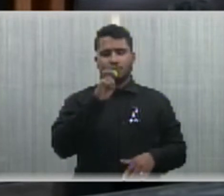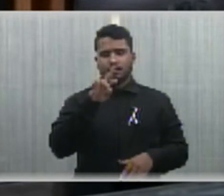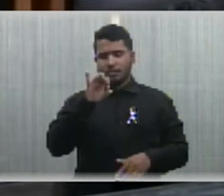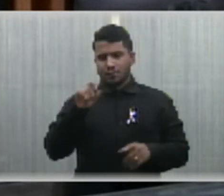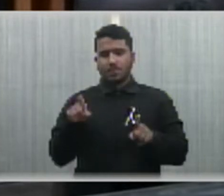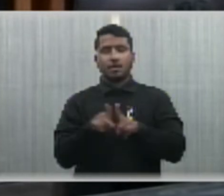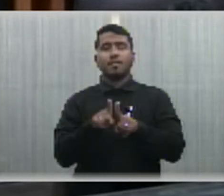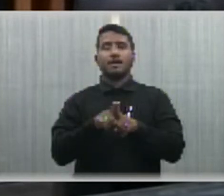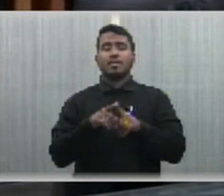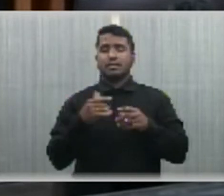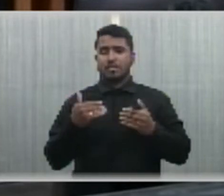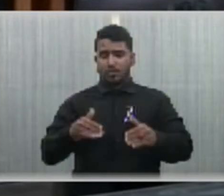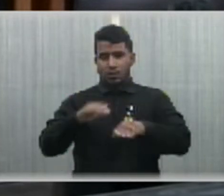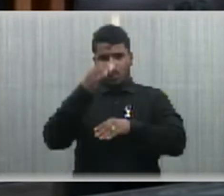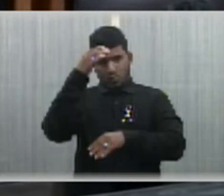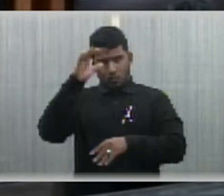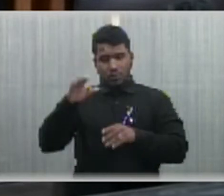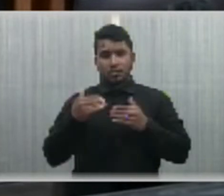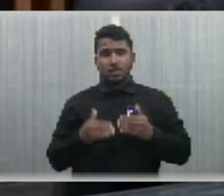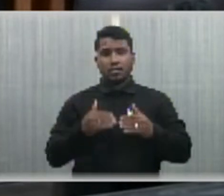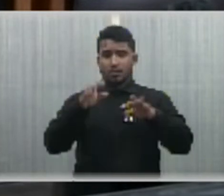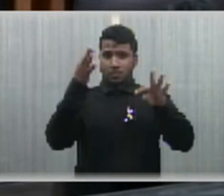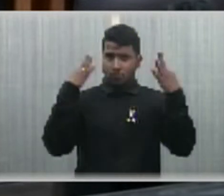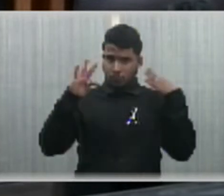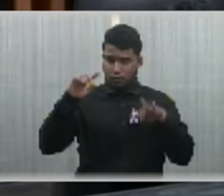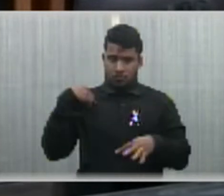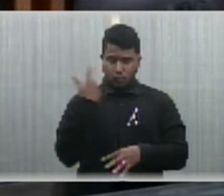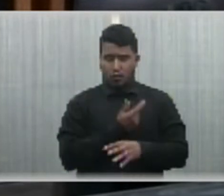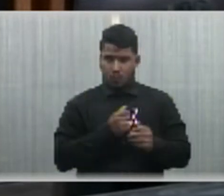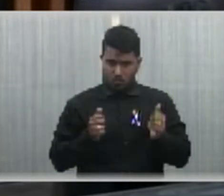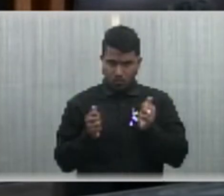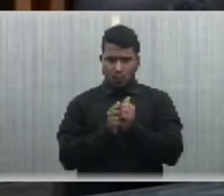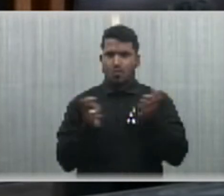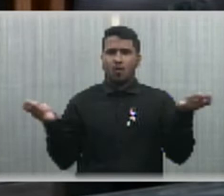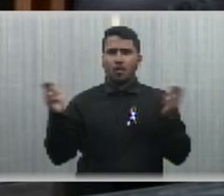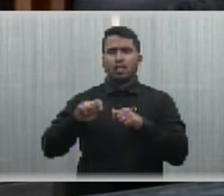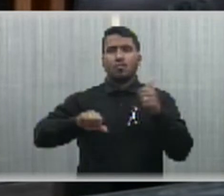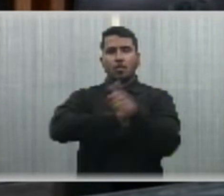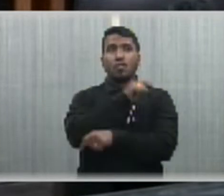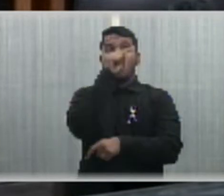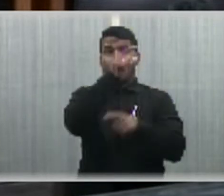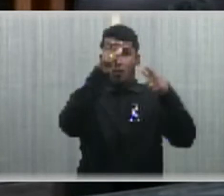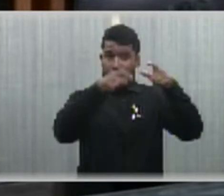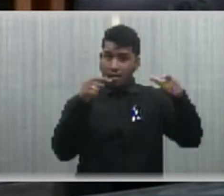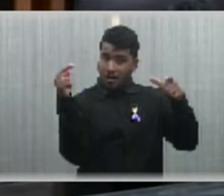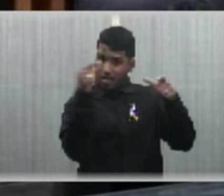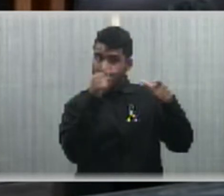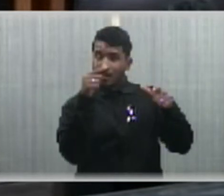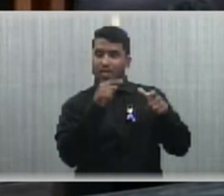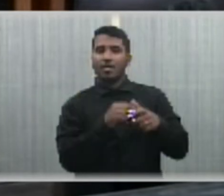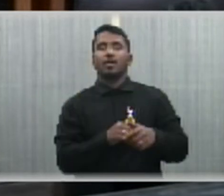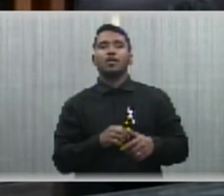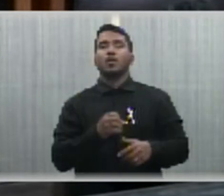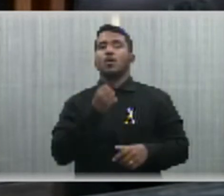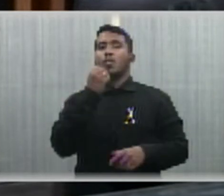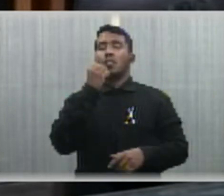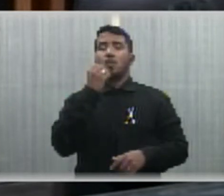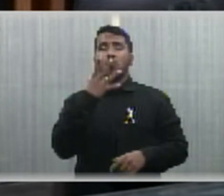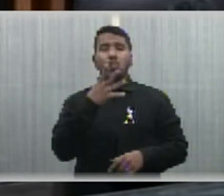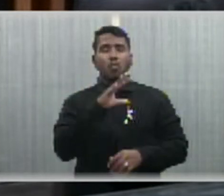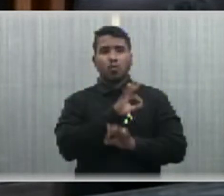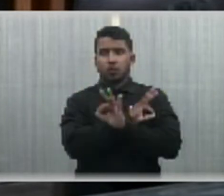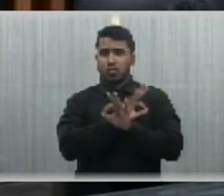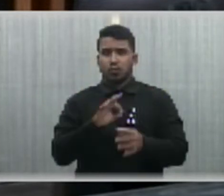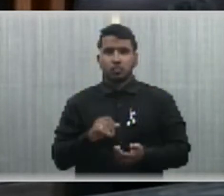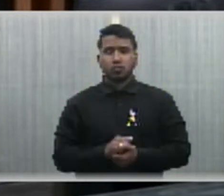a Secretaria de Turismo, nós podemos, sim, transformar o Polo Cerâmico de Teresina no local, presidente,